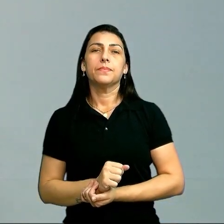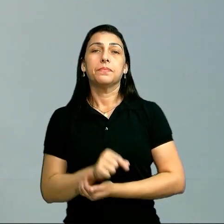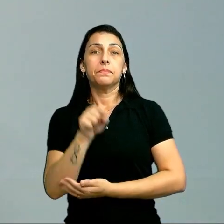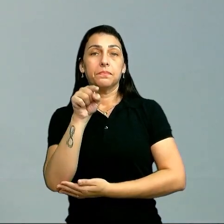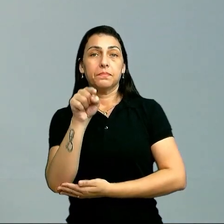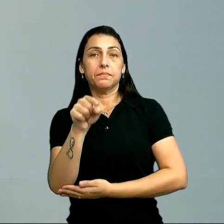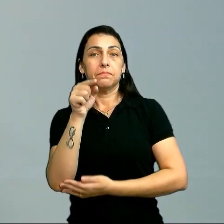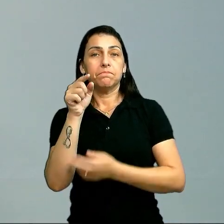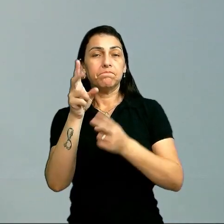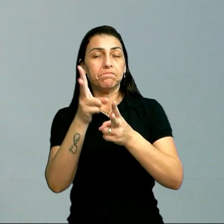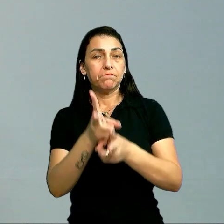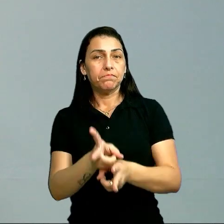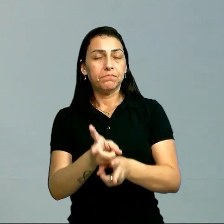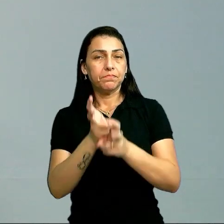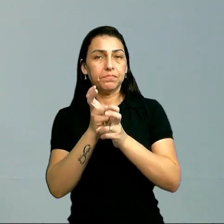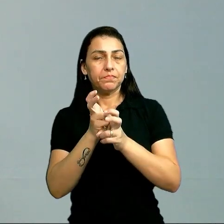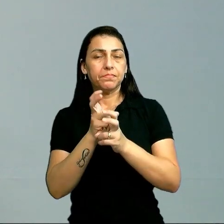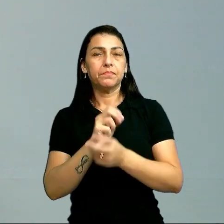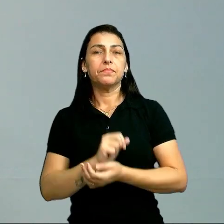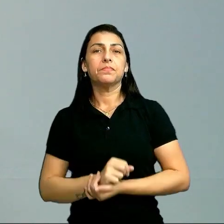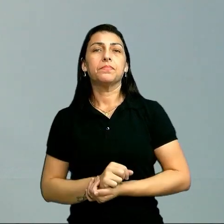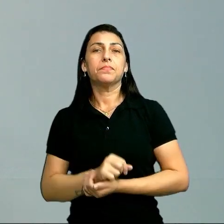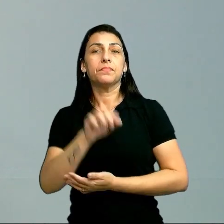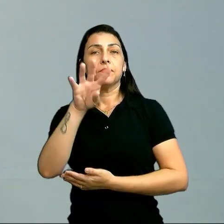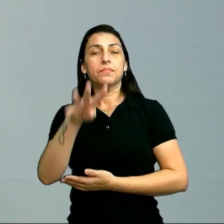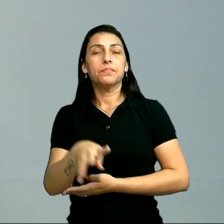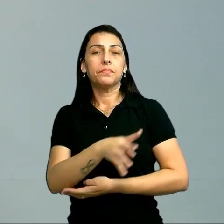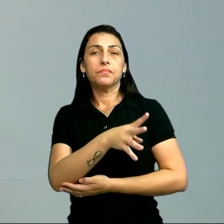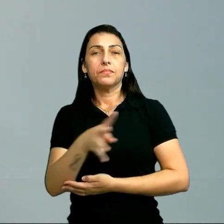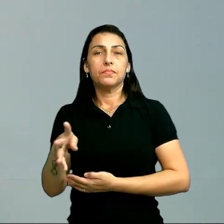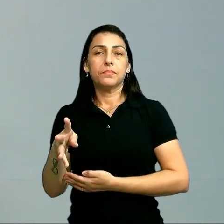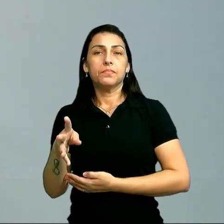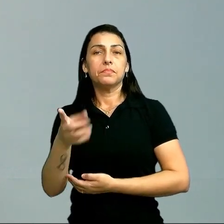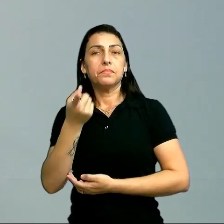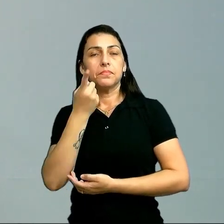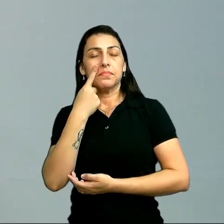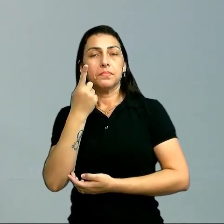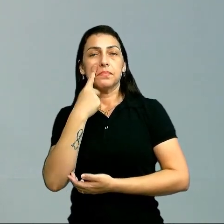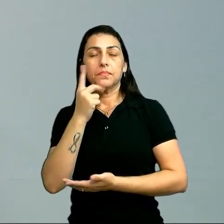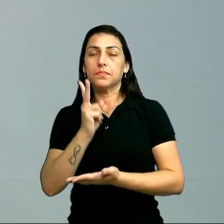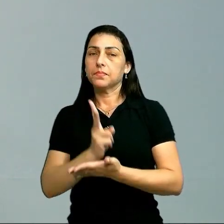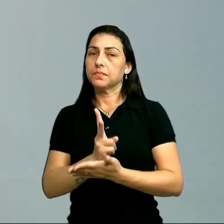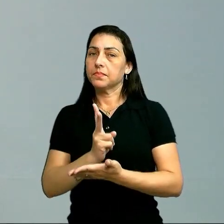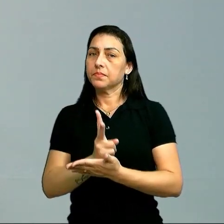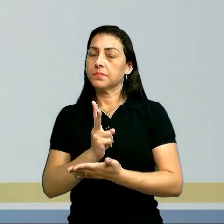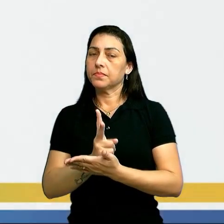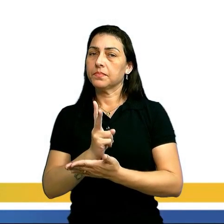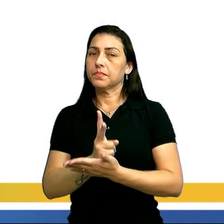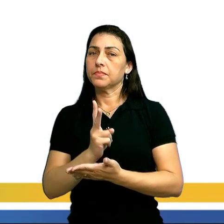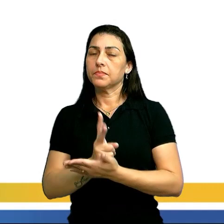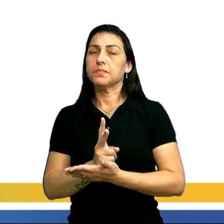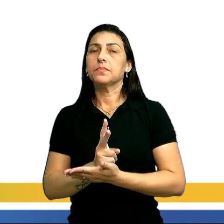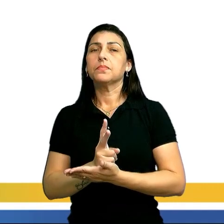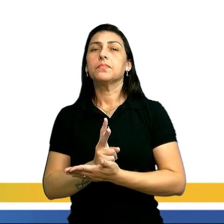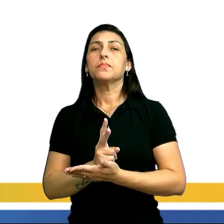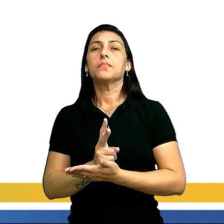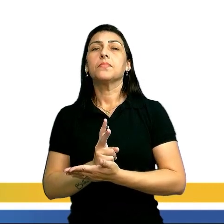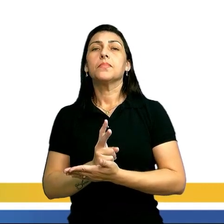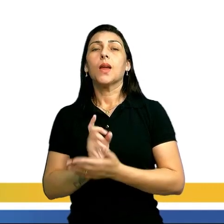Quando vocês observarem essa tabela, observem sempre, tá? A parte